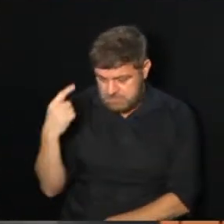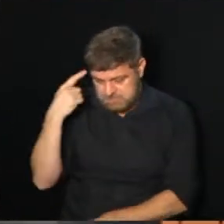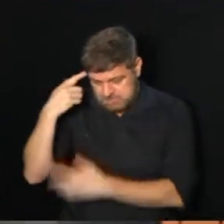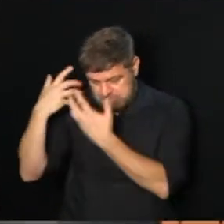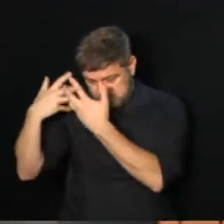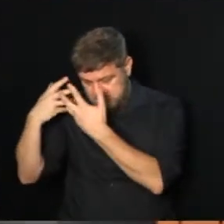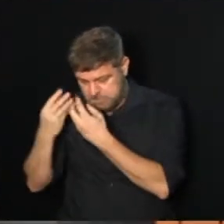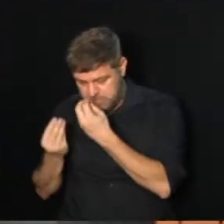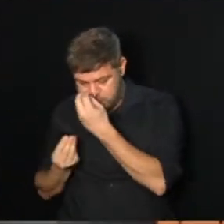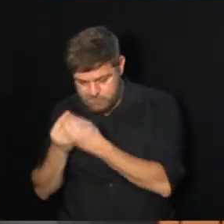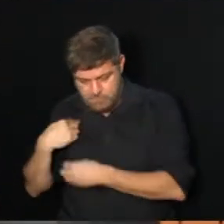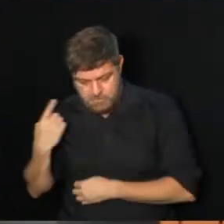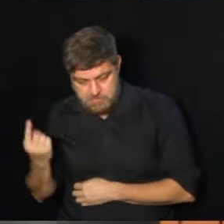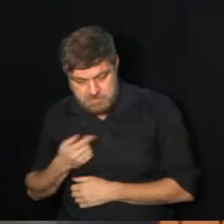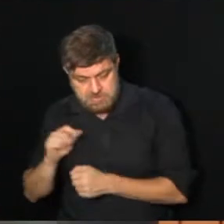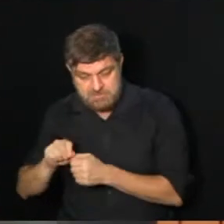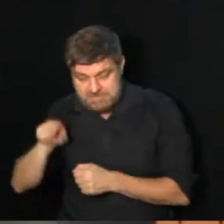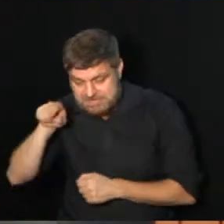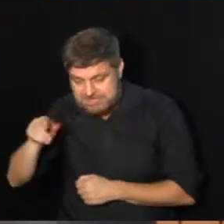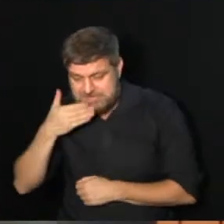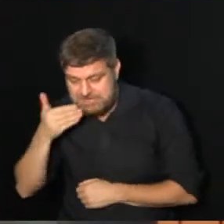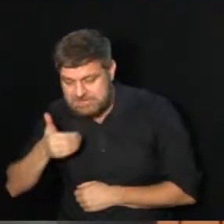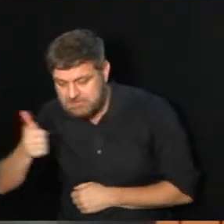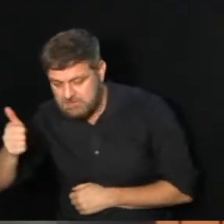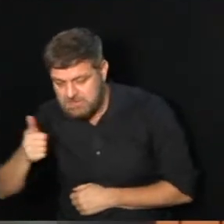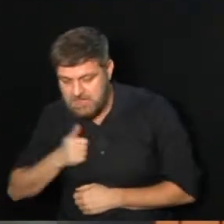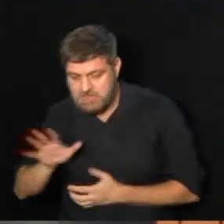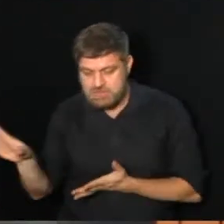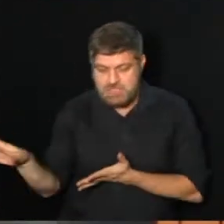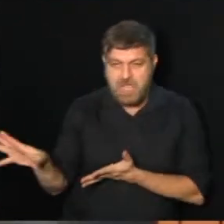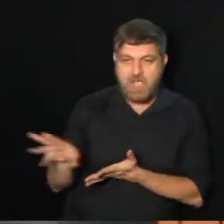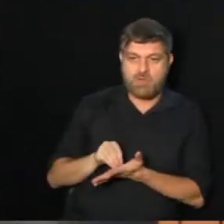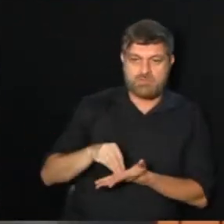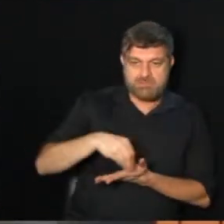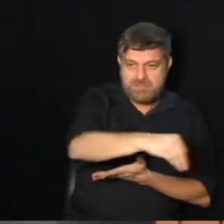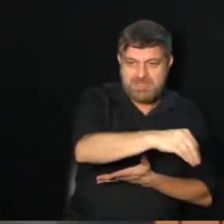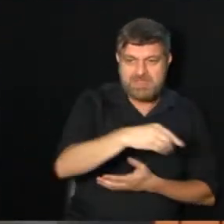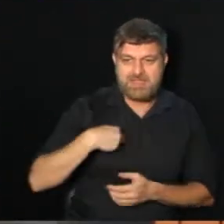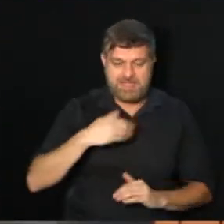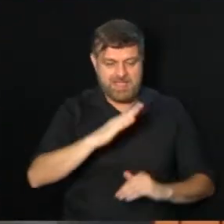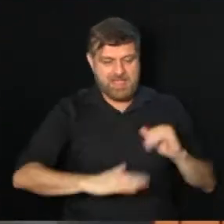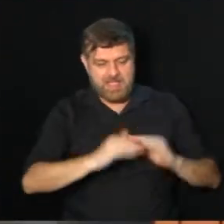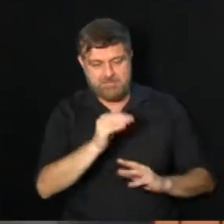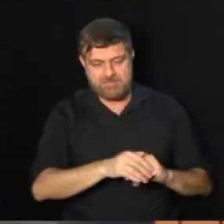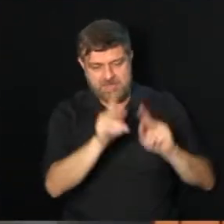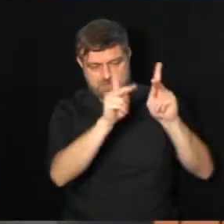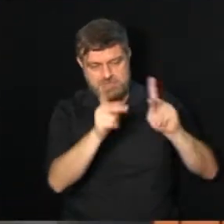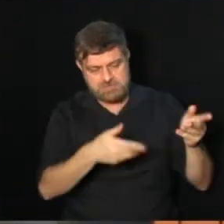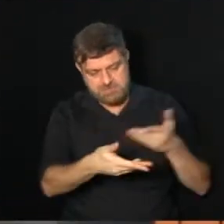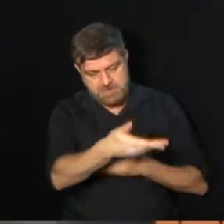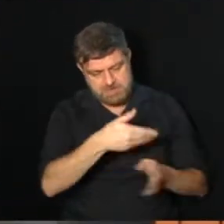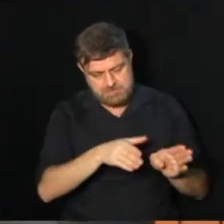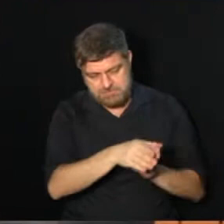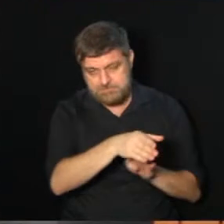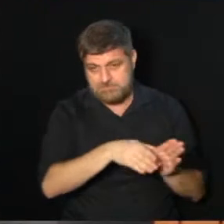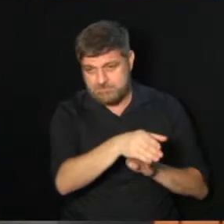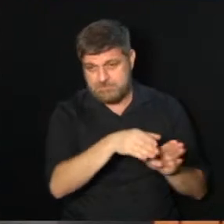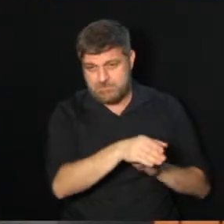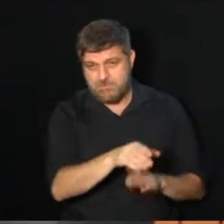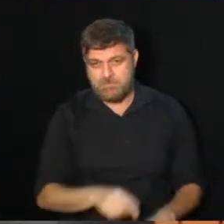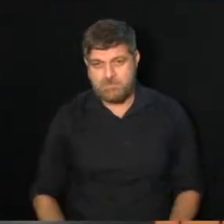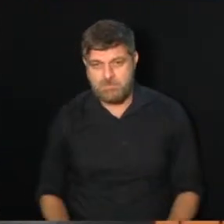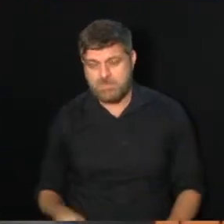lá, e o que nós estamos tentando implantar aqui, com as nossas práticas, com a justiça restaurativa, na